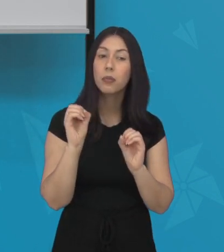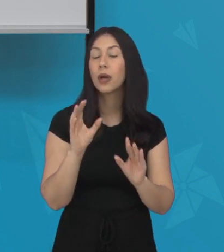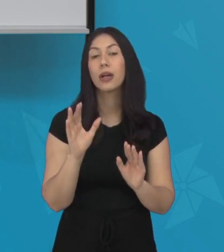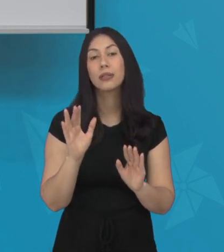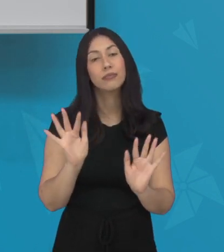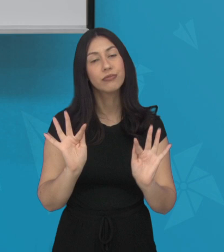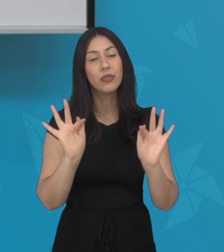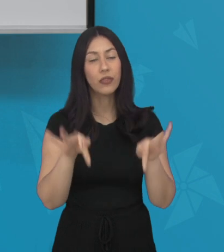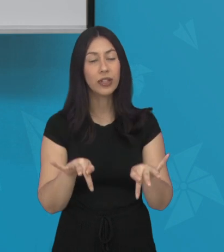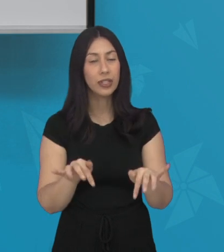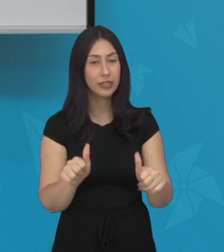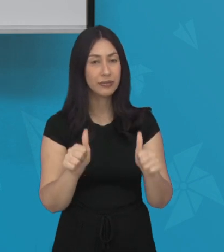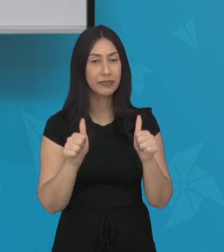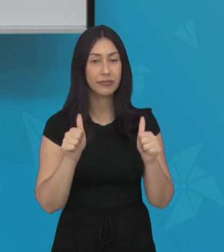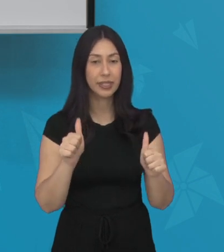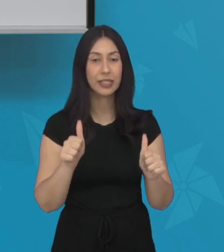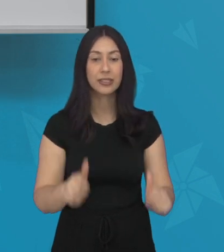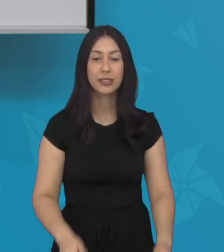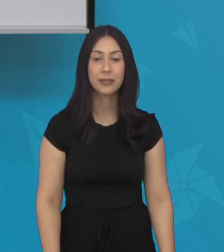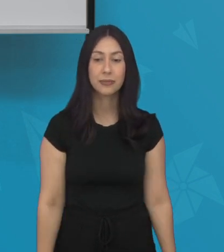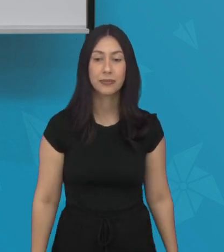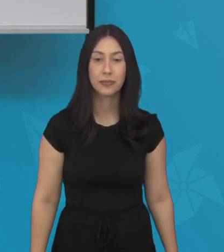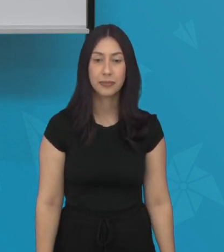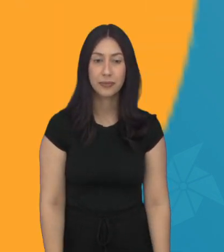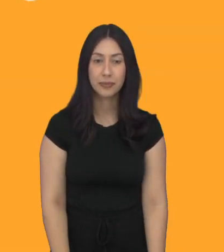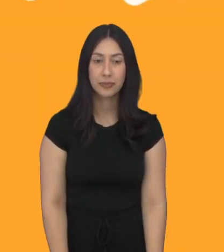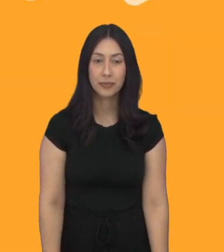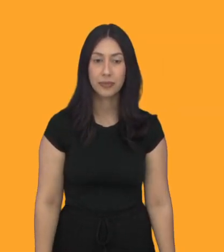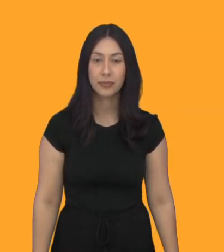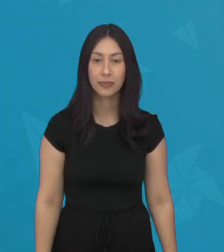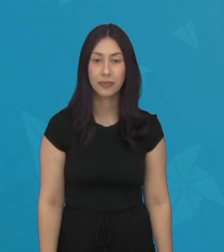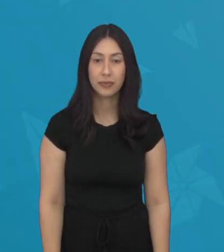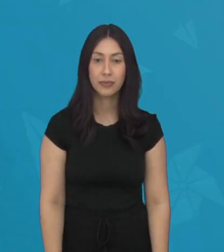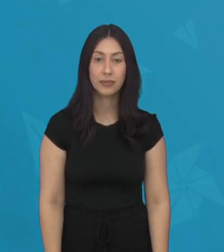nessa aula e a gente finaliza ela, tudo bem, pessoal?